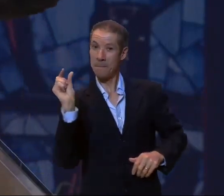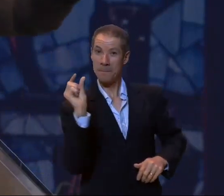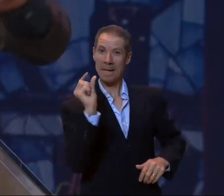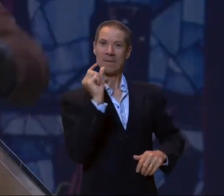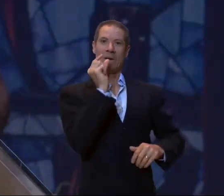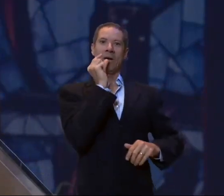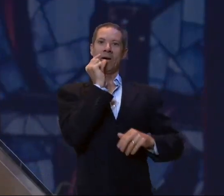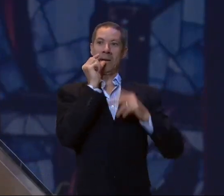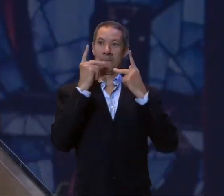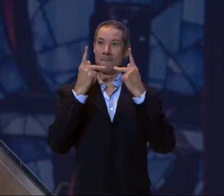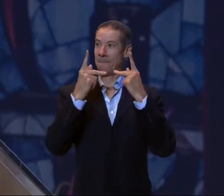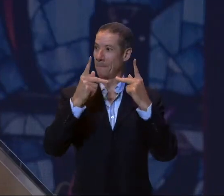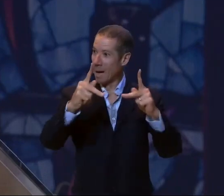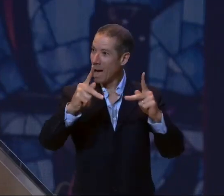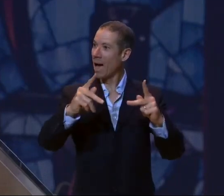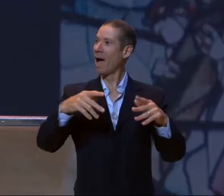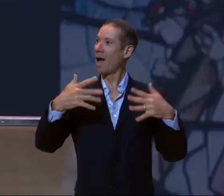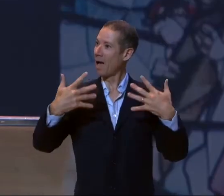sua boca.